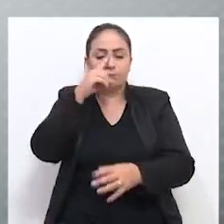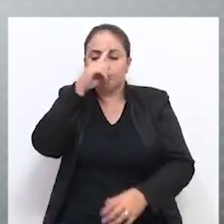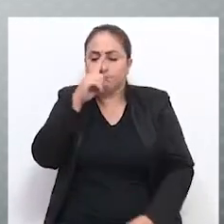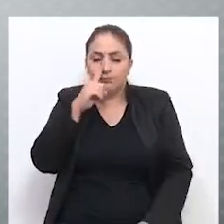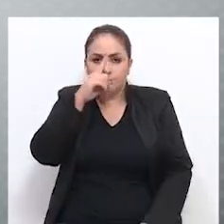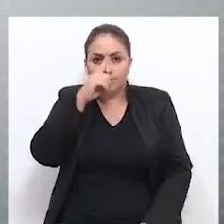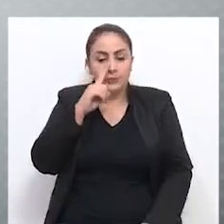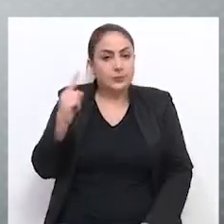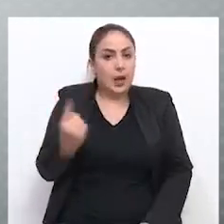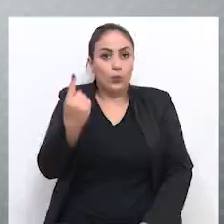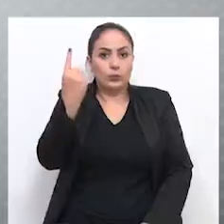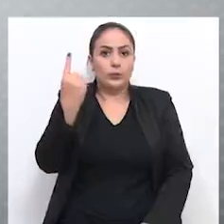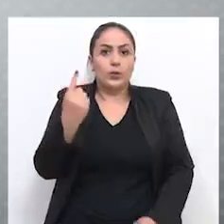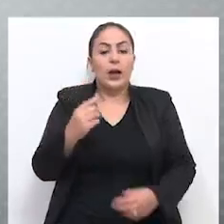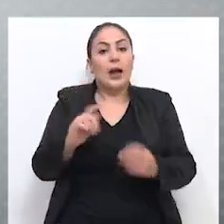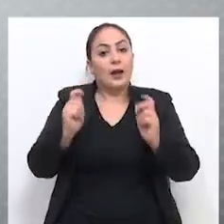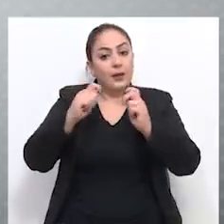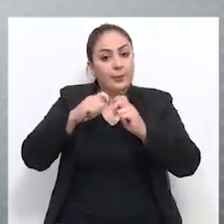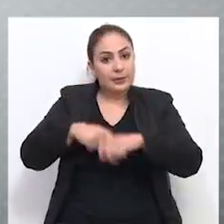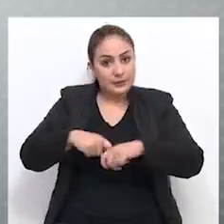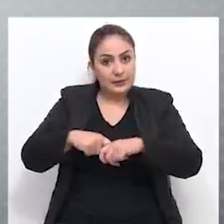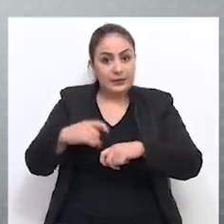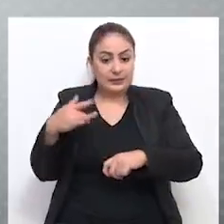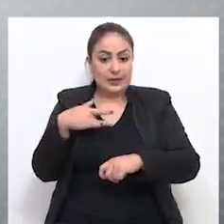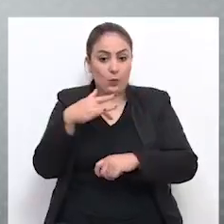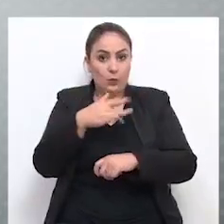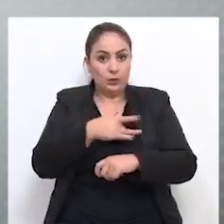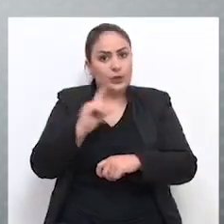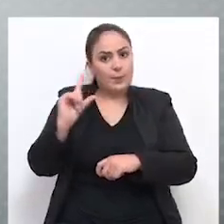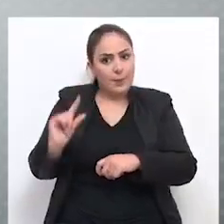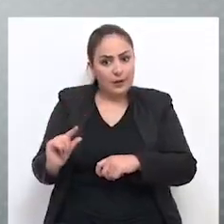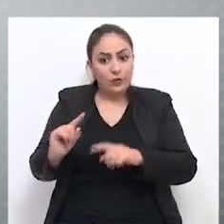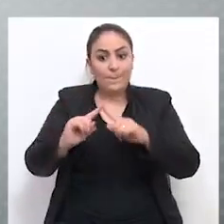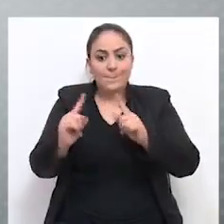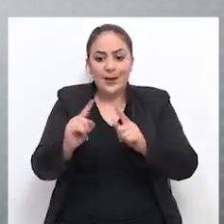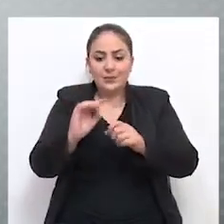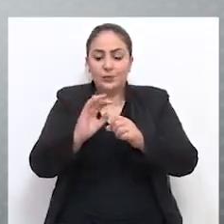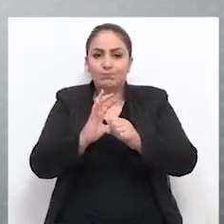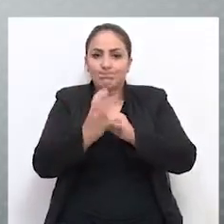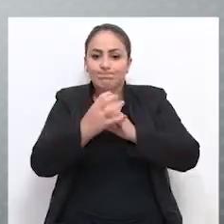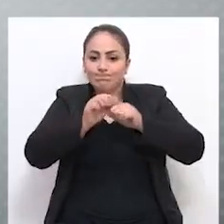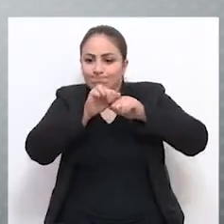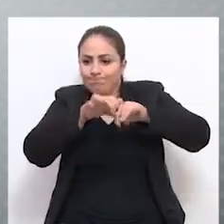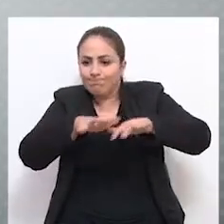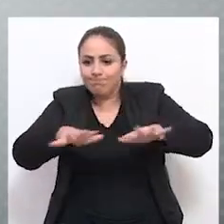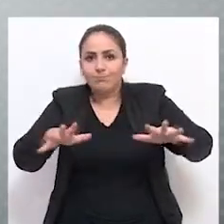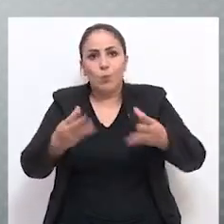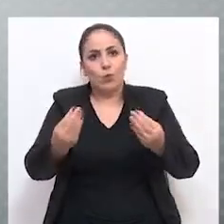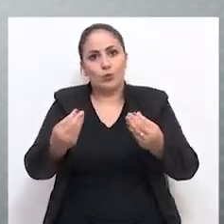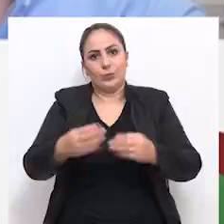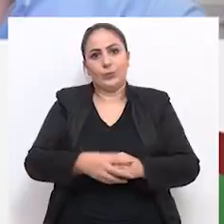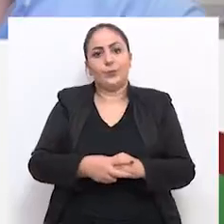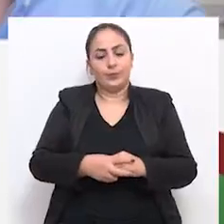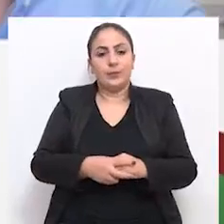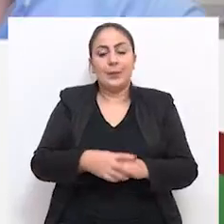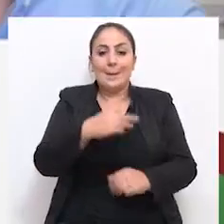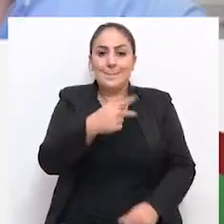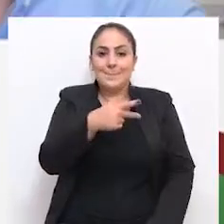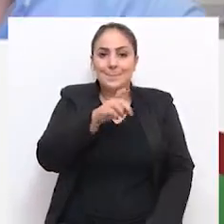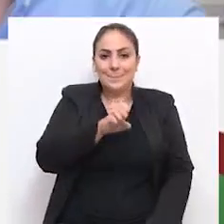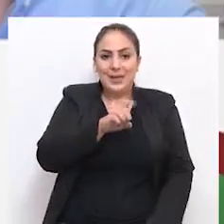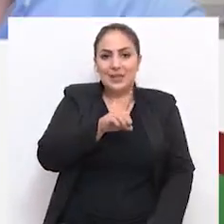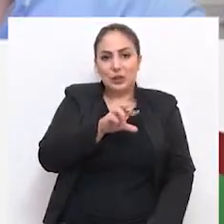ou seja, a capacidade do sistema de saúde é baixa e a propagação do vírus é alta.